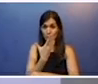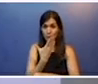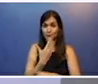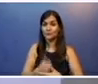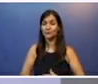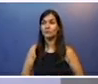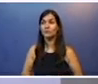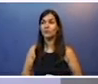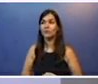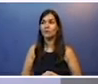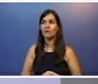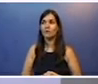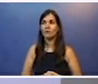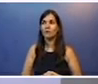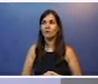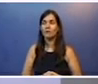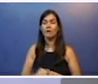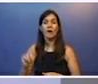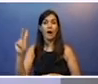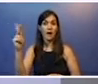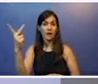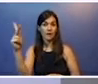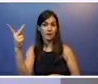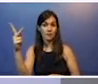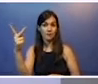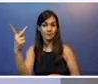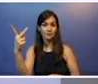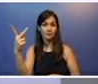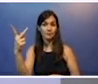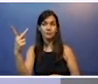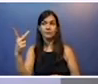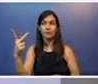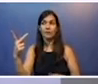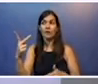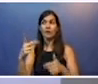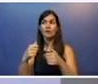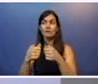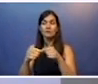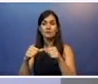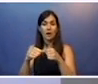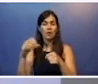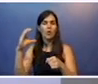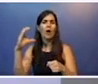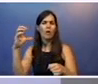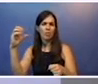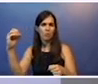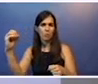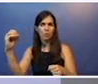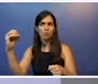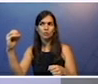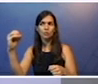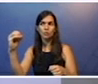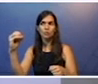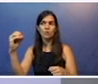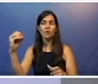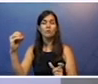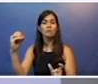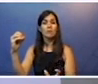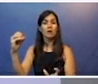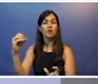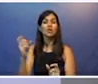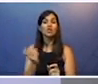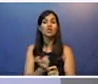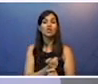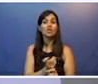O beta é a mesma coisa, ó. O H está na frente dele, é cateto oposto, e embaixo dele está o